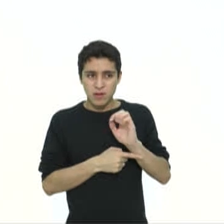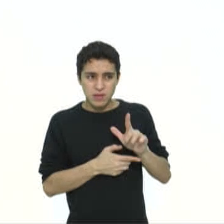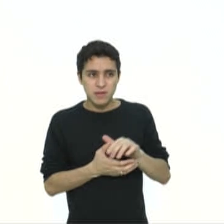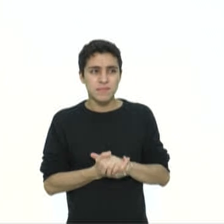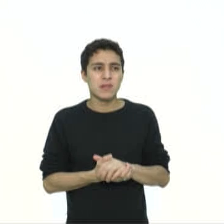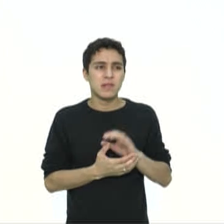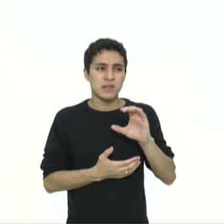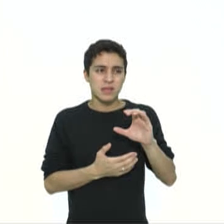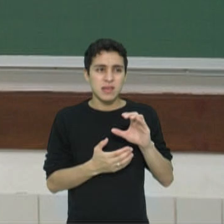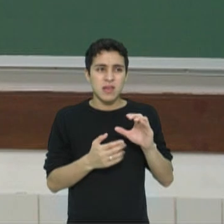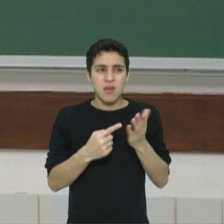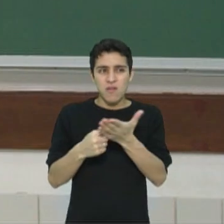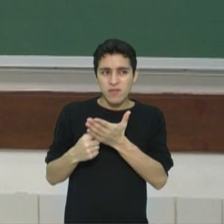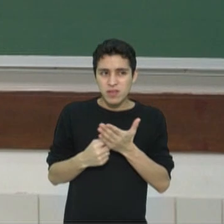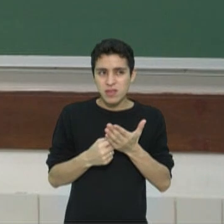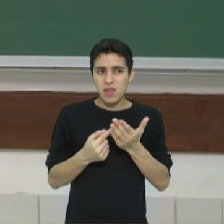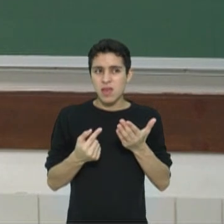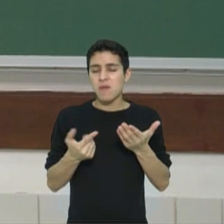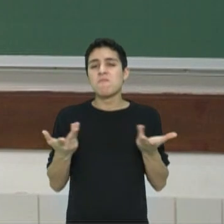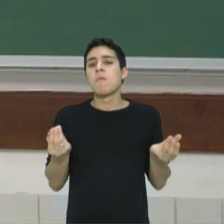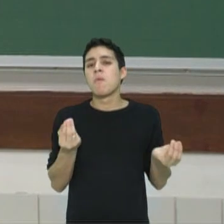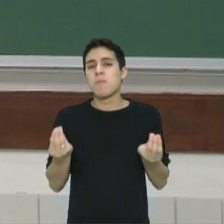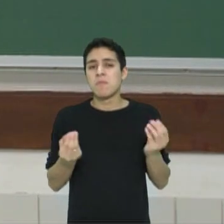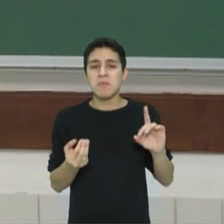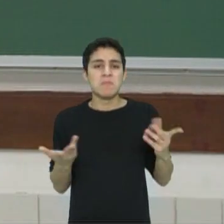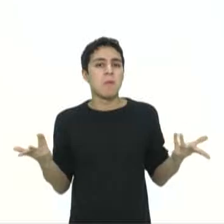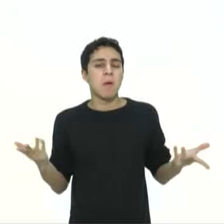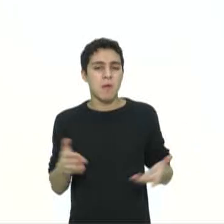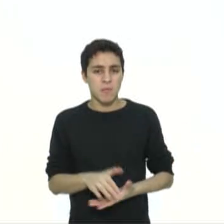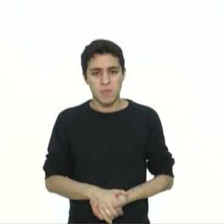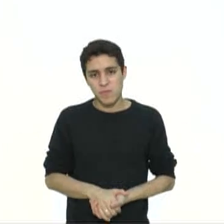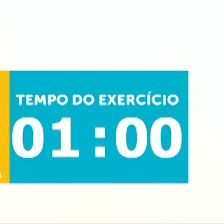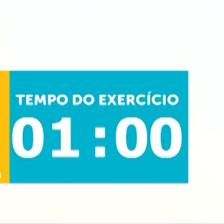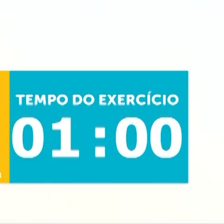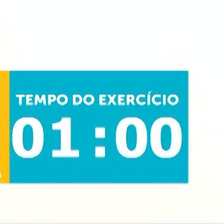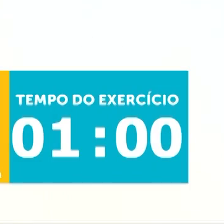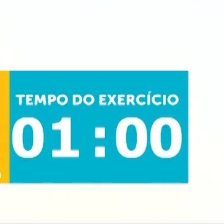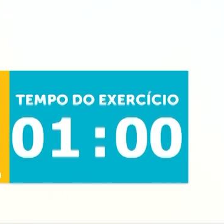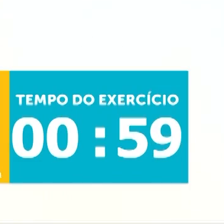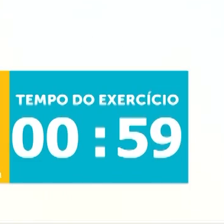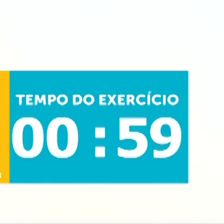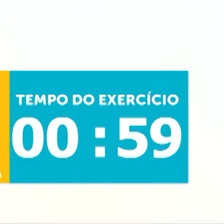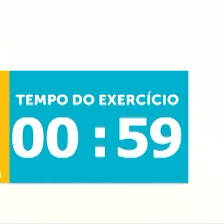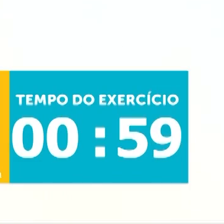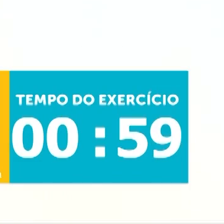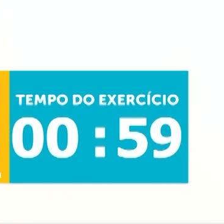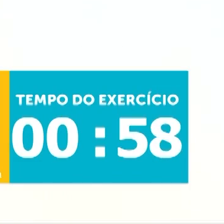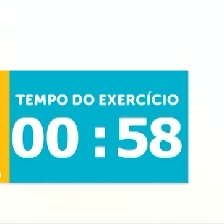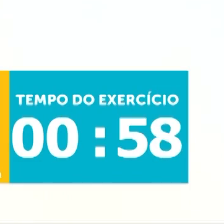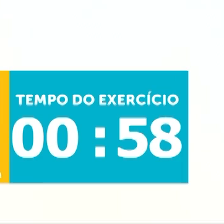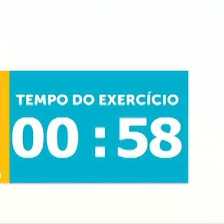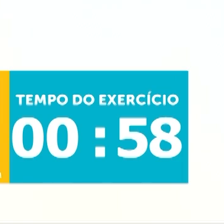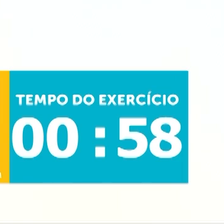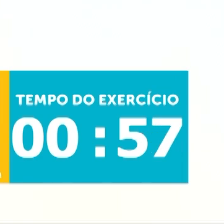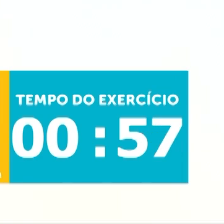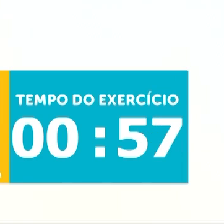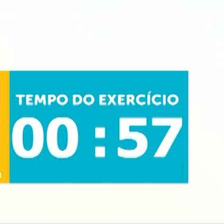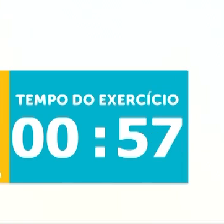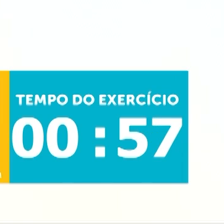protocolo de Kyoto letra de falar capricha lá nome é E aí